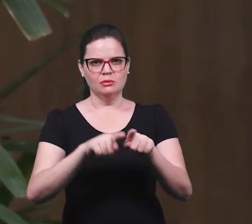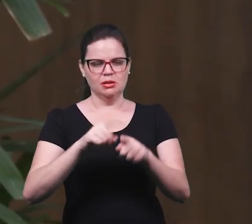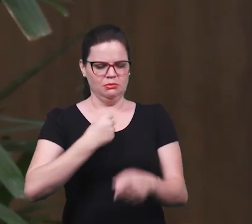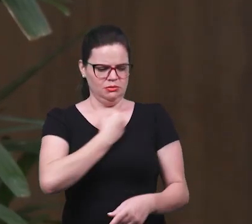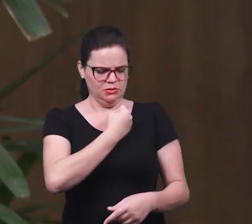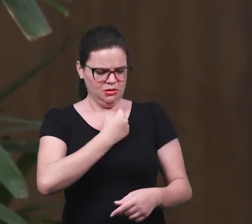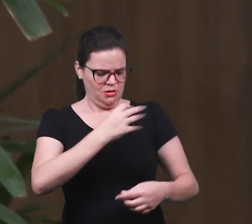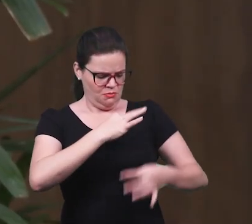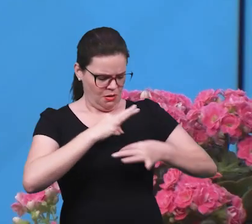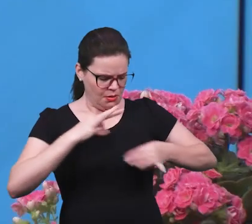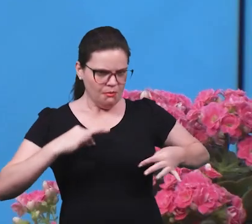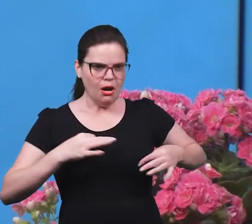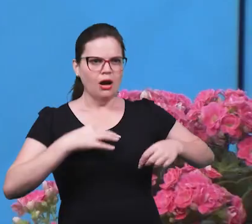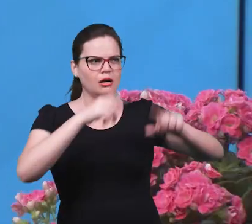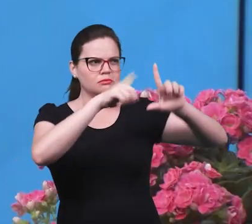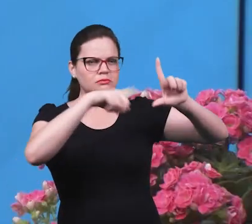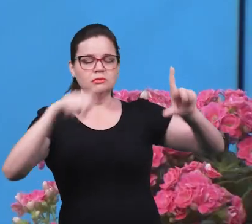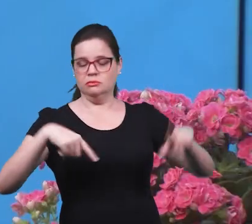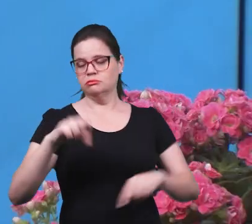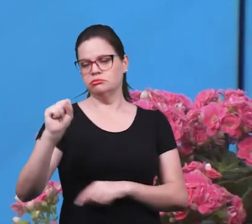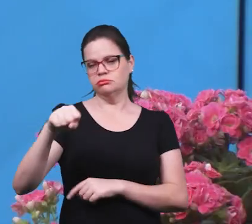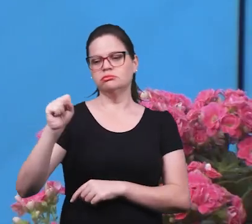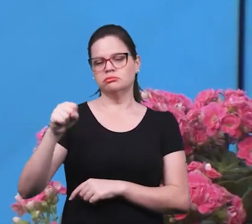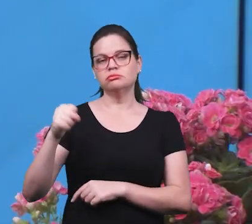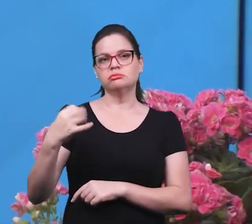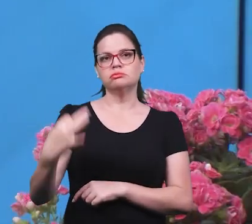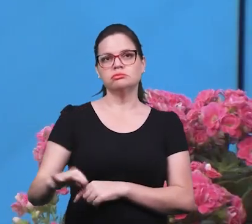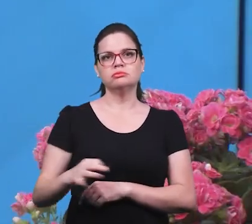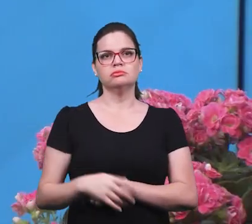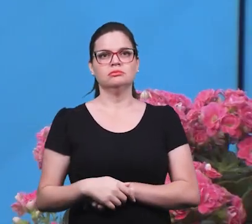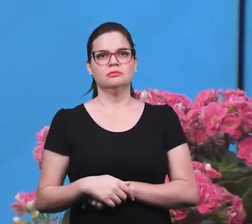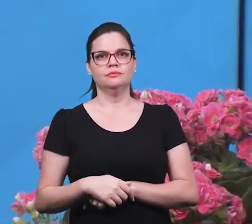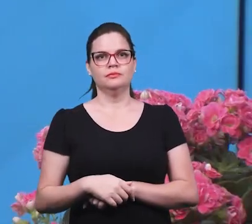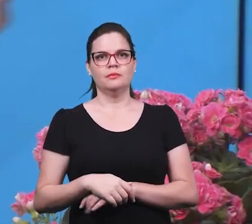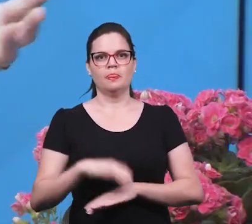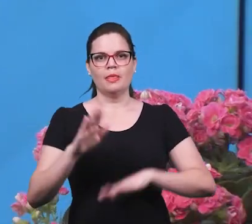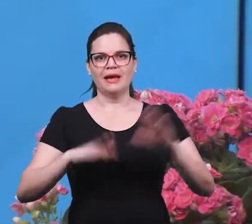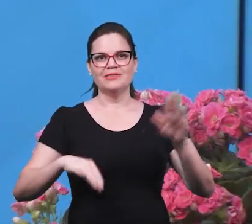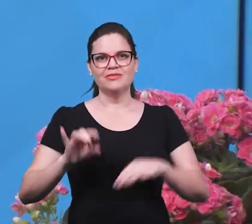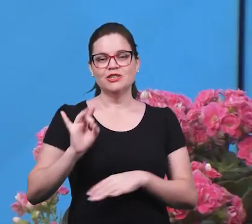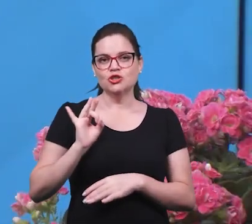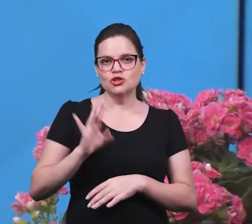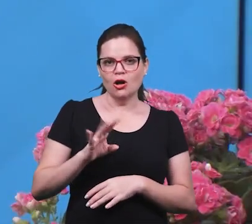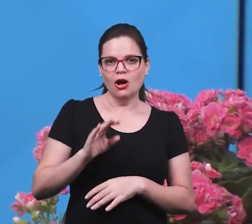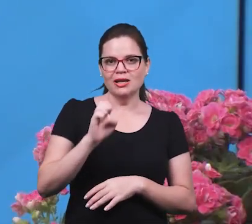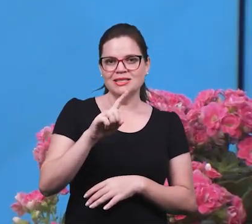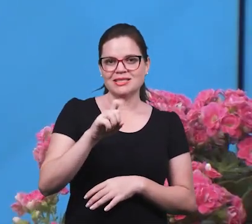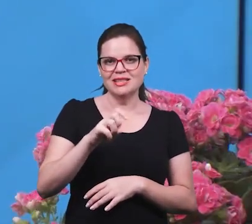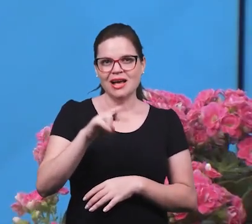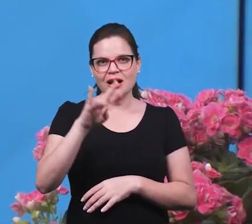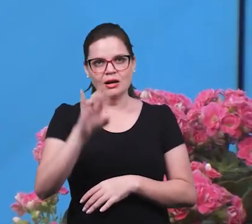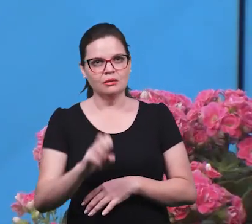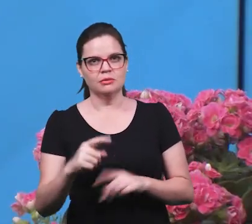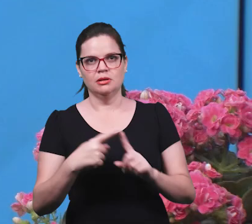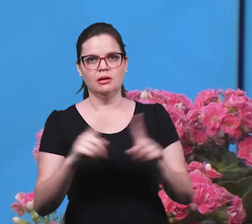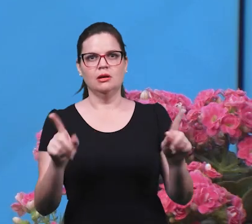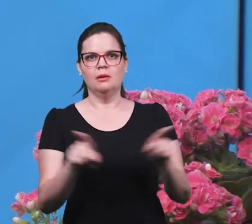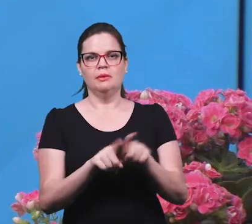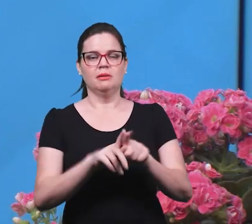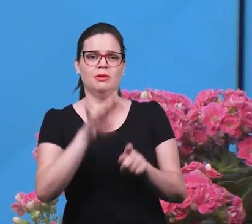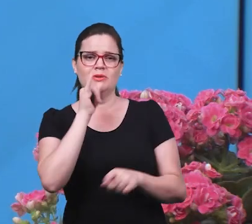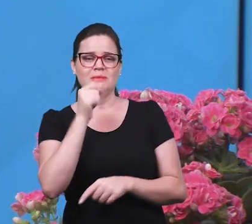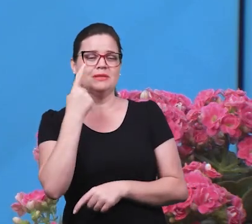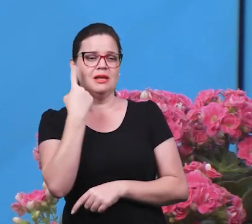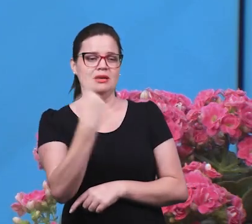esse risco, né? Exato. Nem sempre são exames, mas hábitos de vida. Por exemplo, o tabagismo é